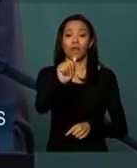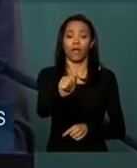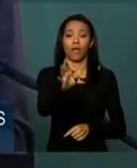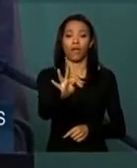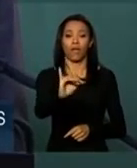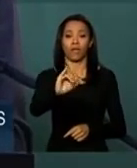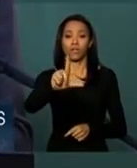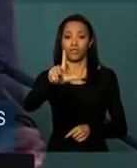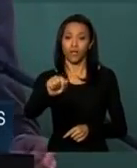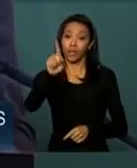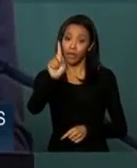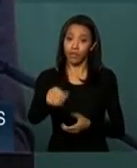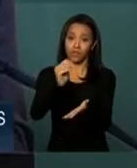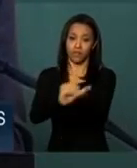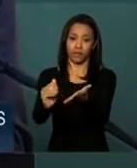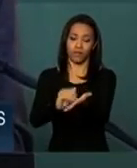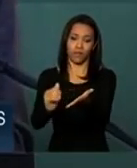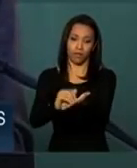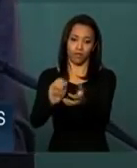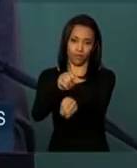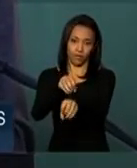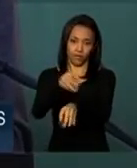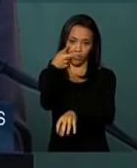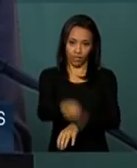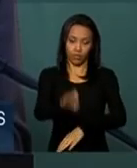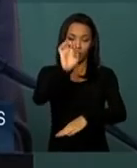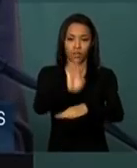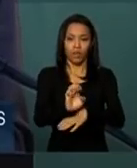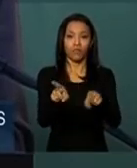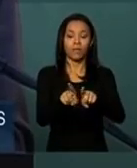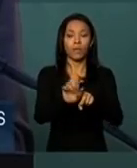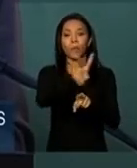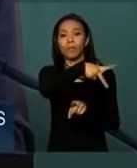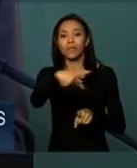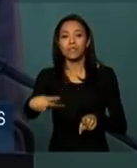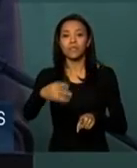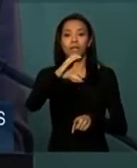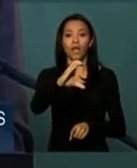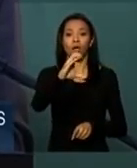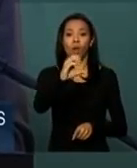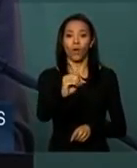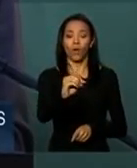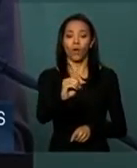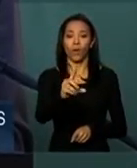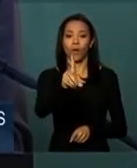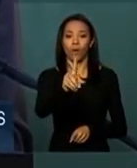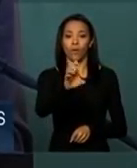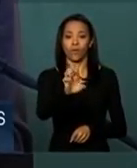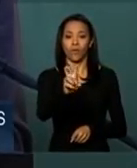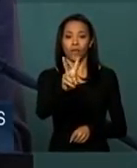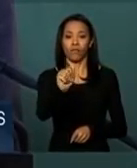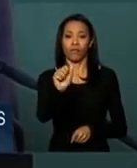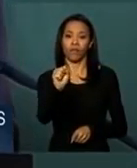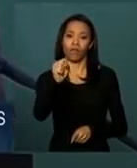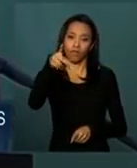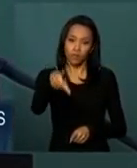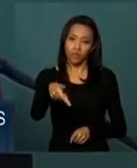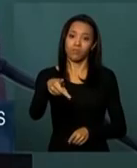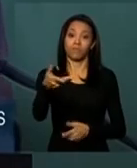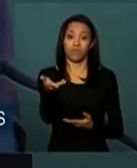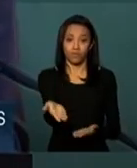e secretário de Educação do Estado, o presidente da CODEVASP, da Companhia de Desenvolvimento dos Vales de São Francisco